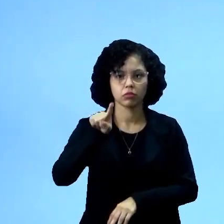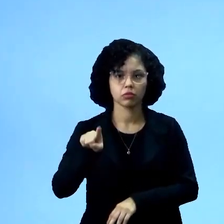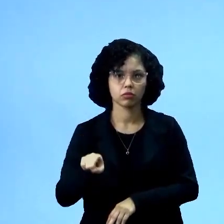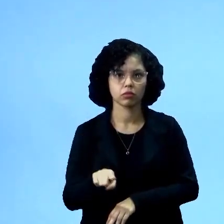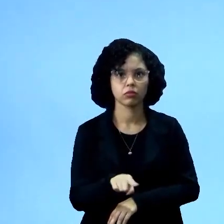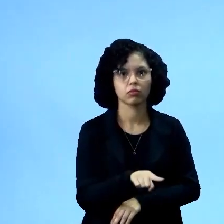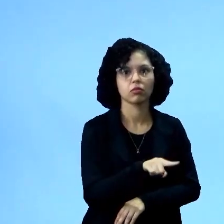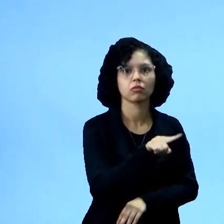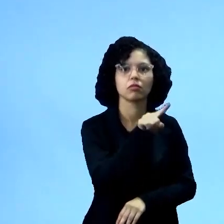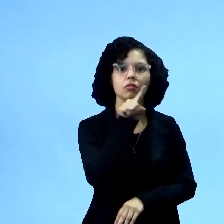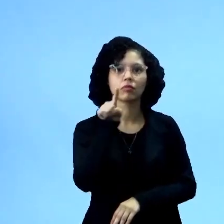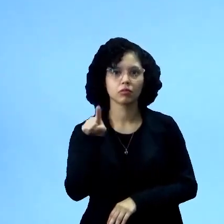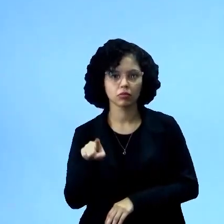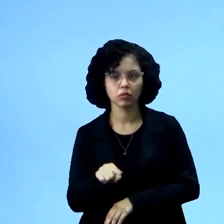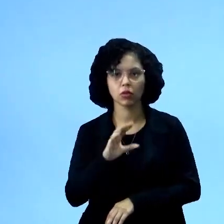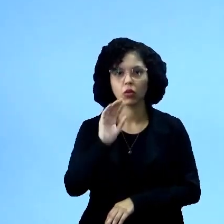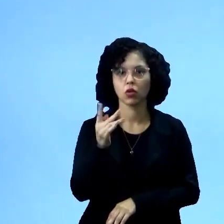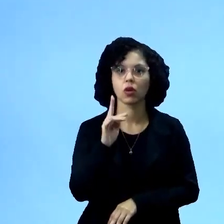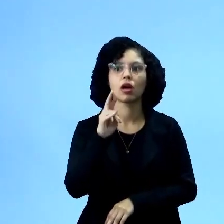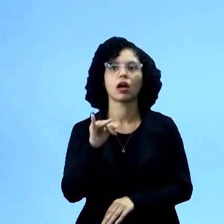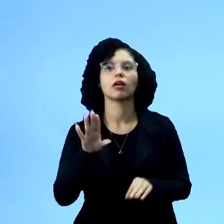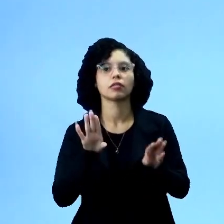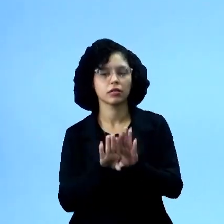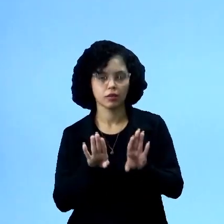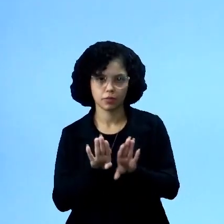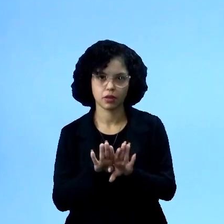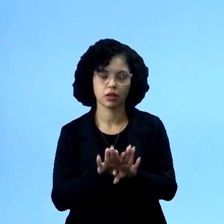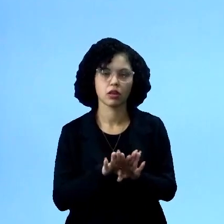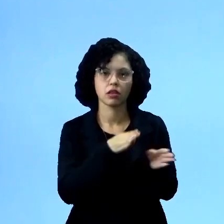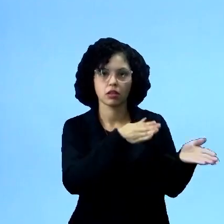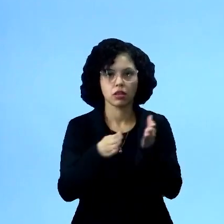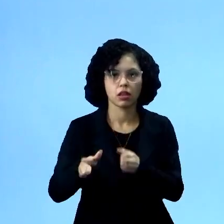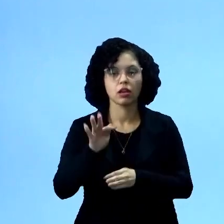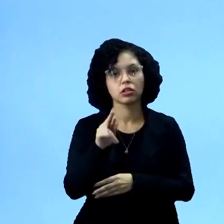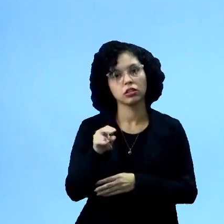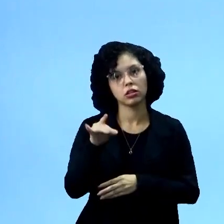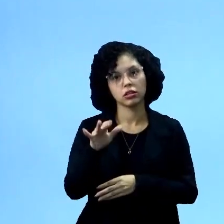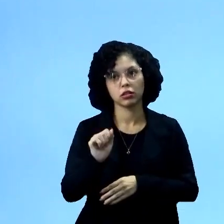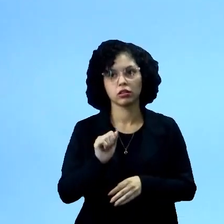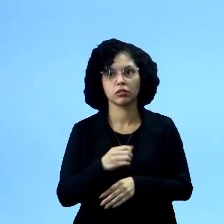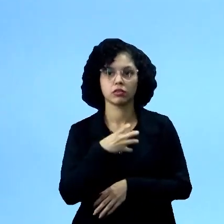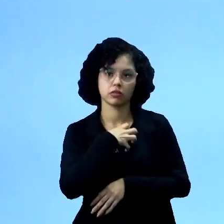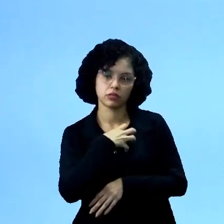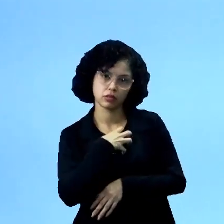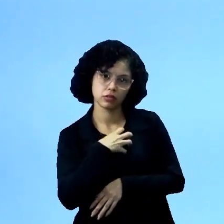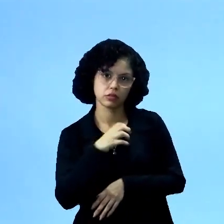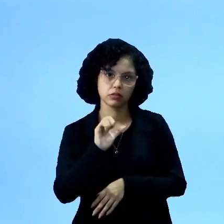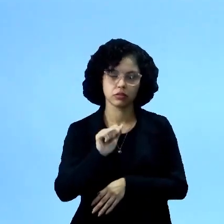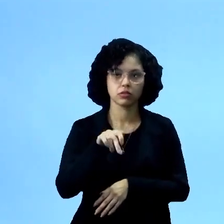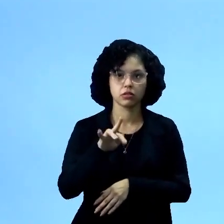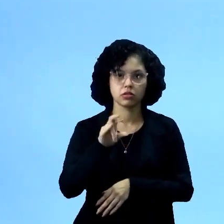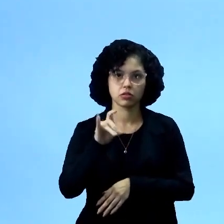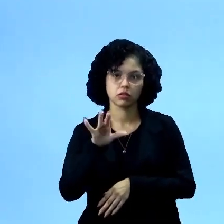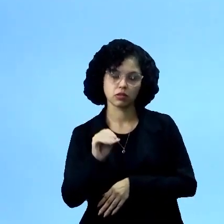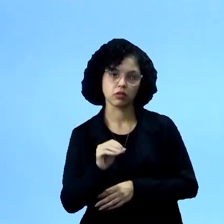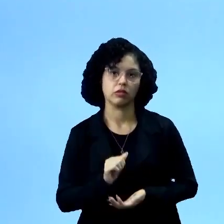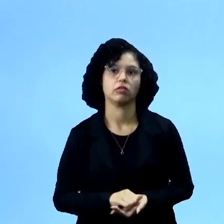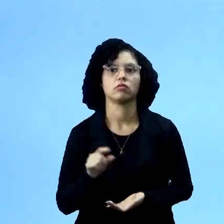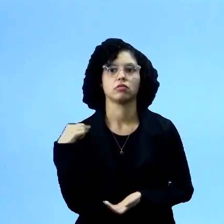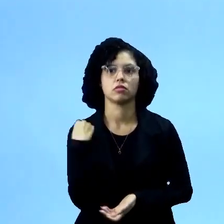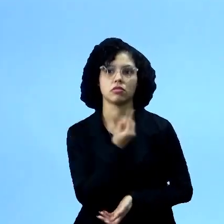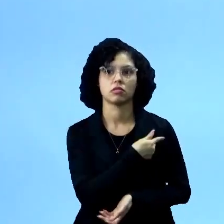sentido horário, certo? Mas também tem a parte geométrica, ela vai no sentido anti-horário. E aí